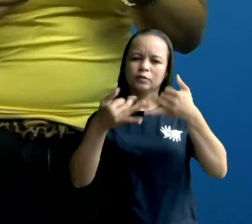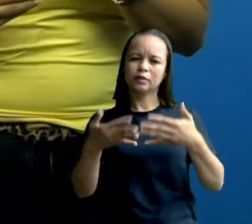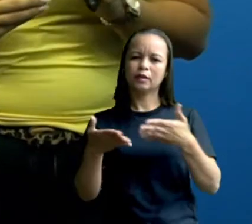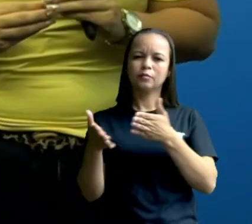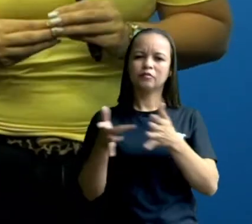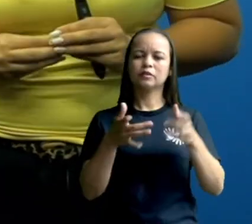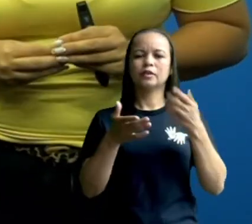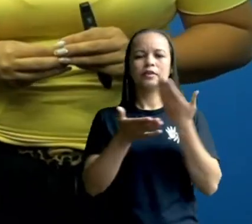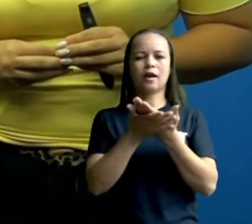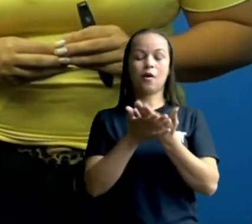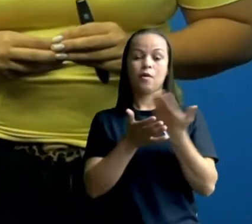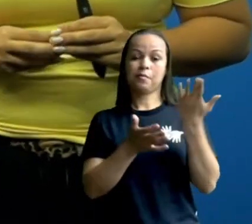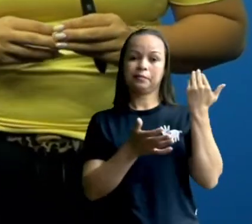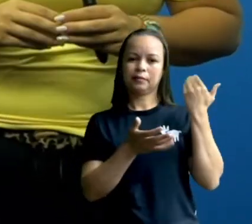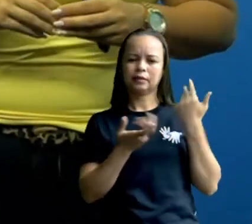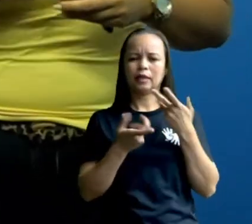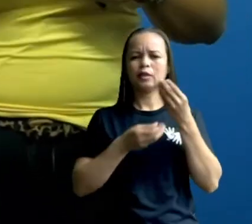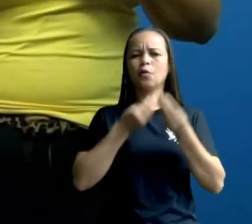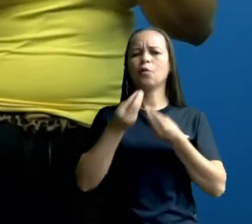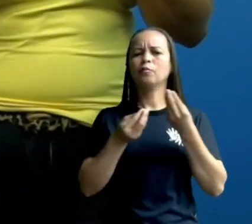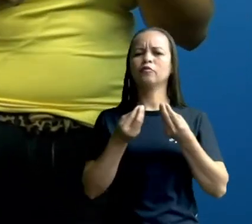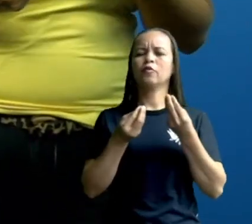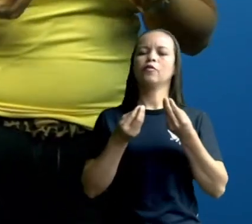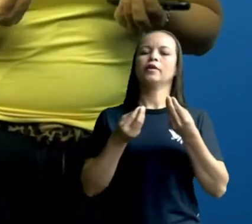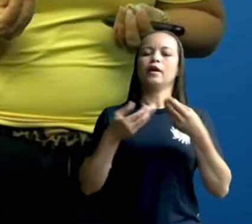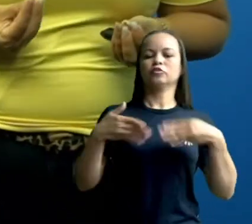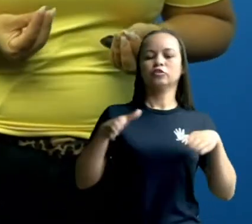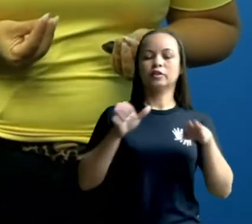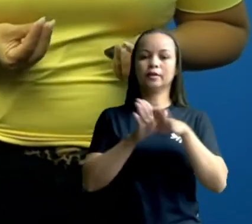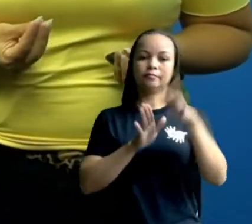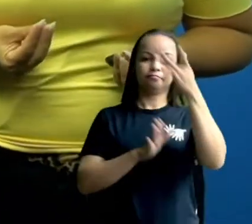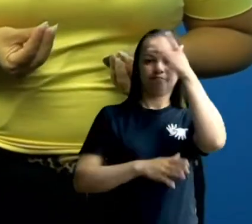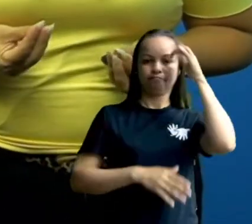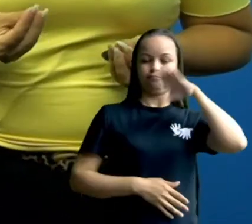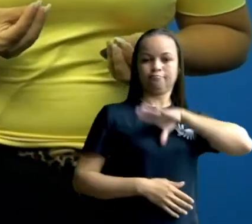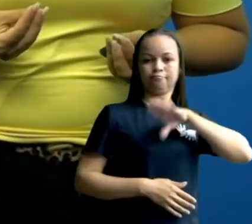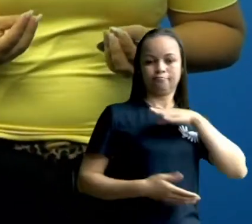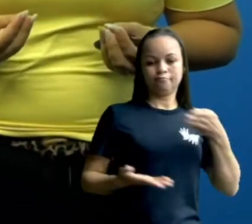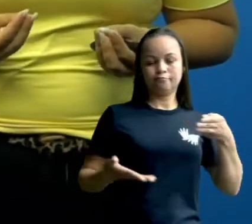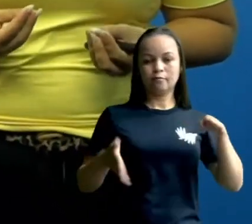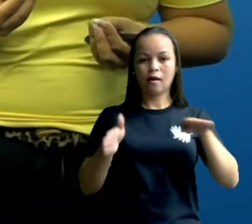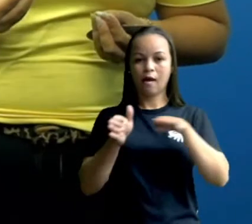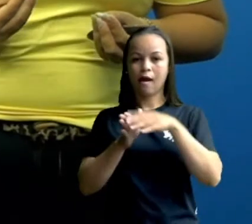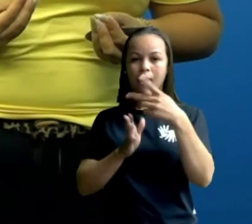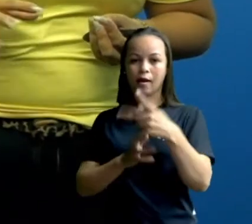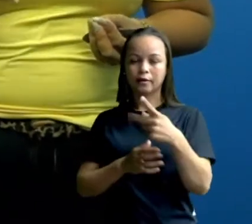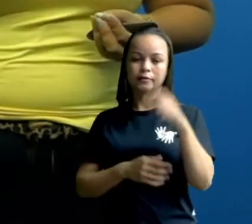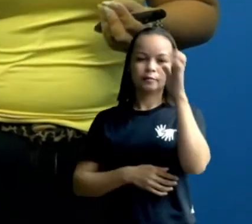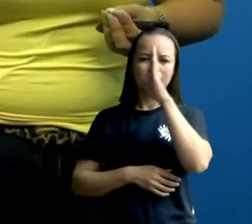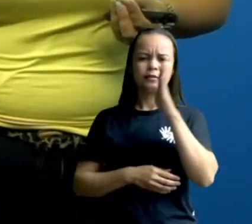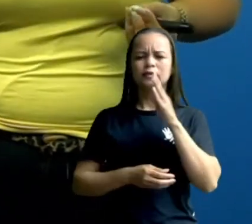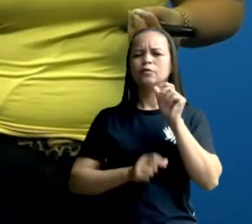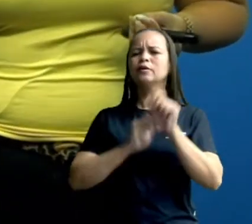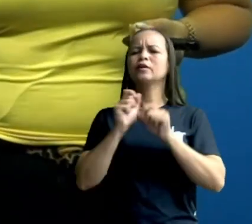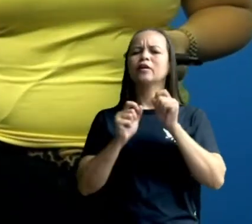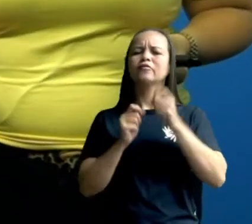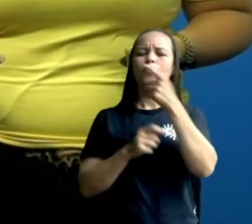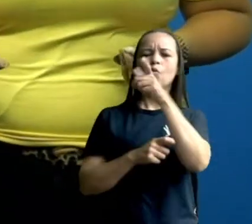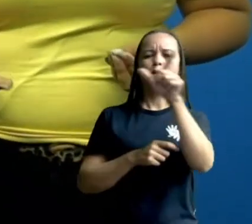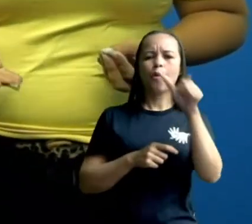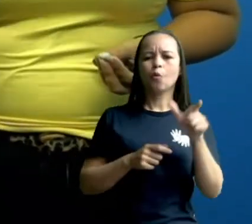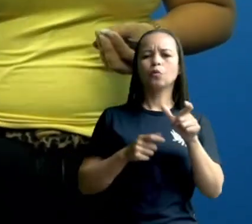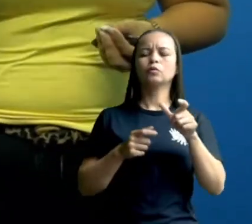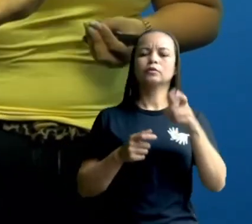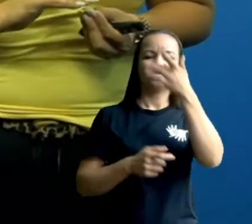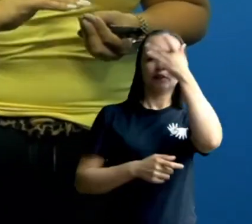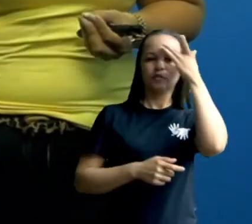chegada dos portugueses aqui, se no Brasil já existiam outros habitantes ou não. Quem lembra? Hoje a gente vai dar continuidade a essa